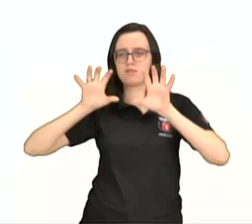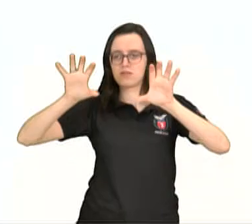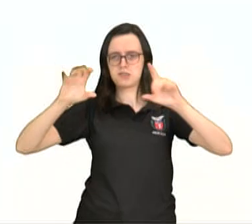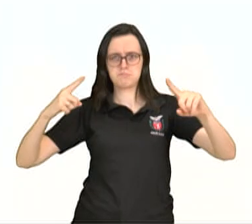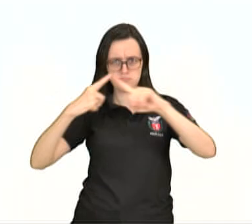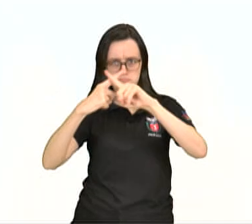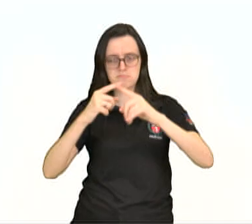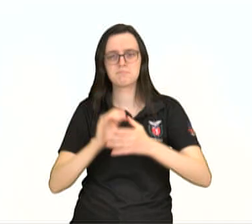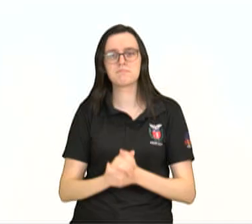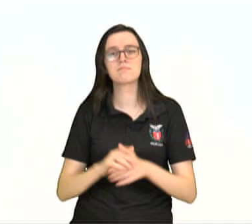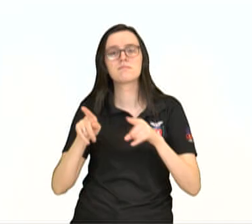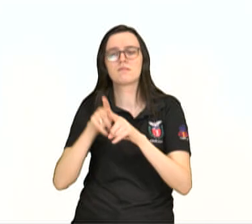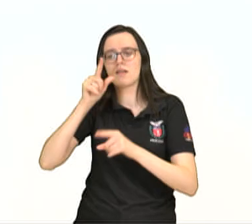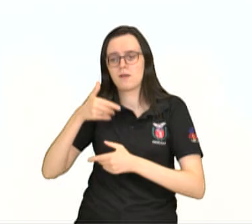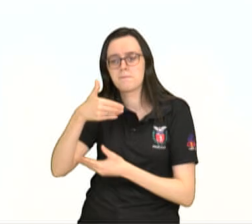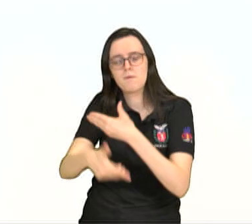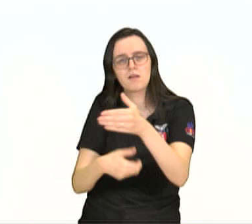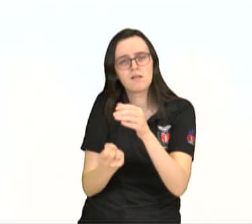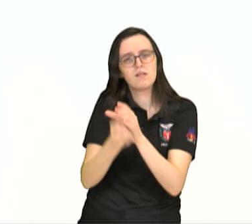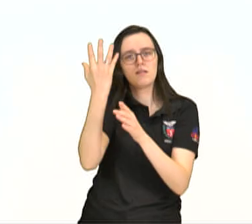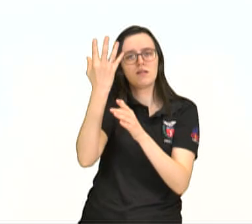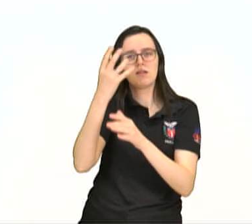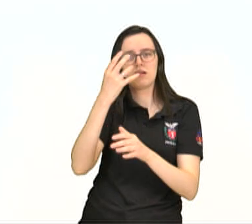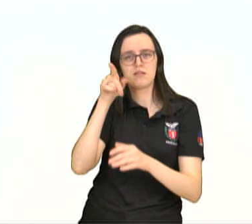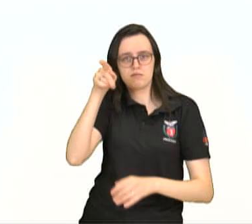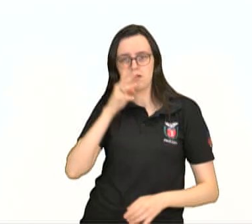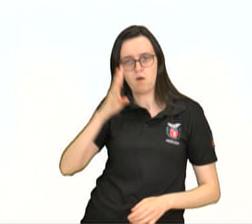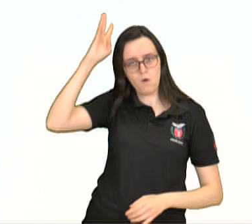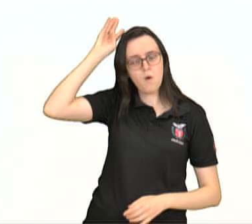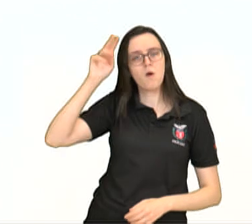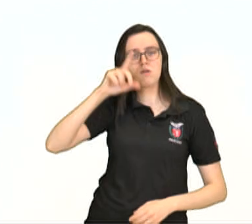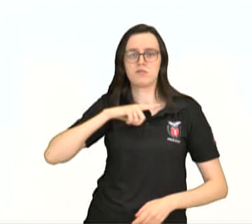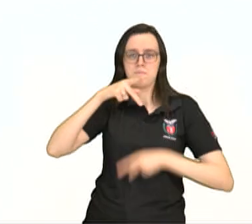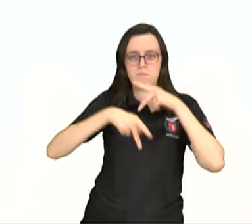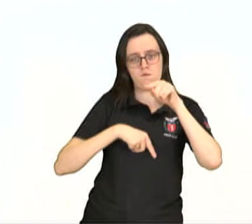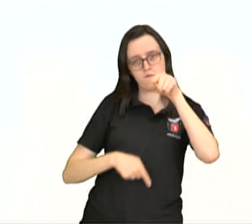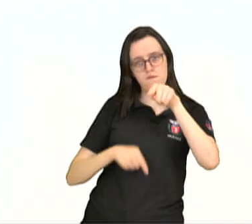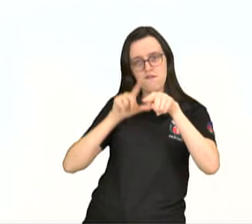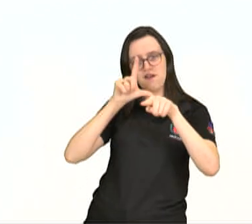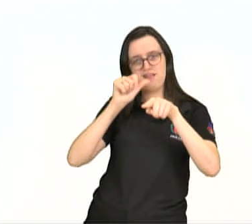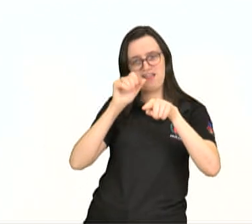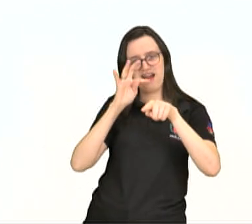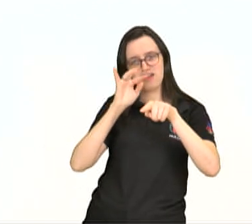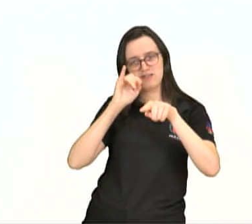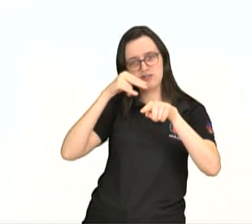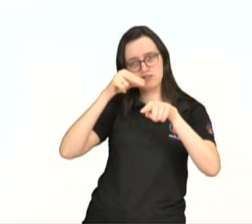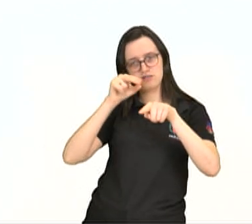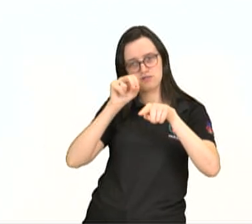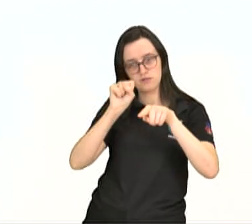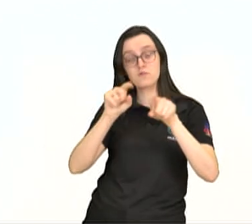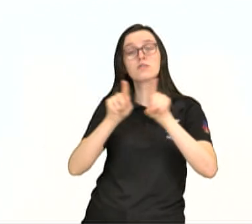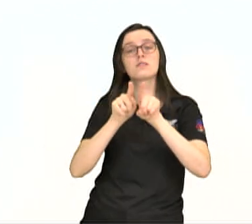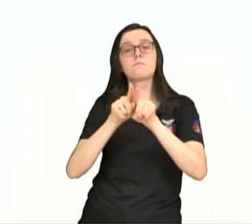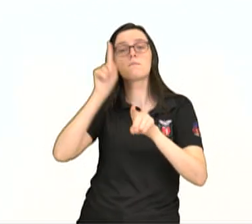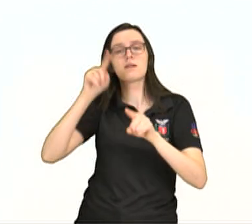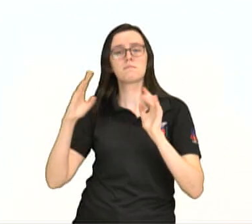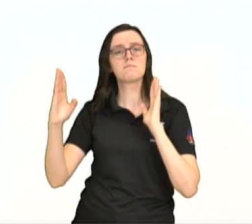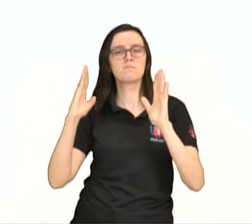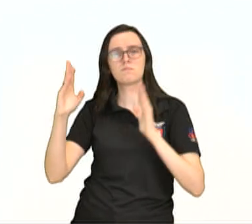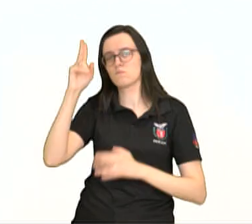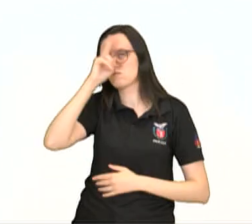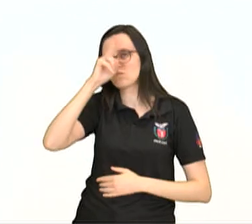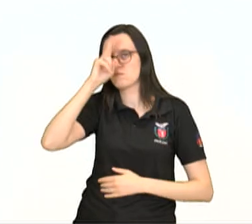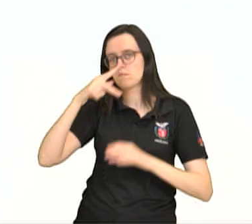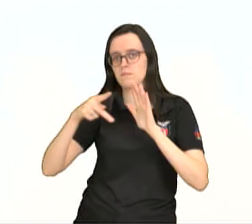O processo de fundação de Roma pelos latinos. O período histórico